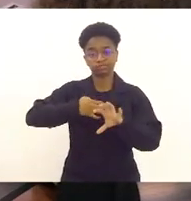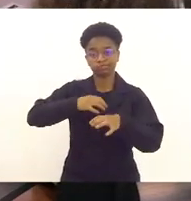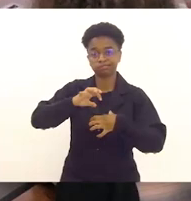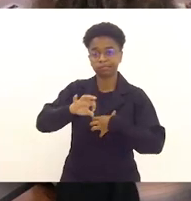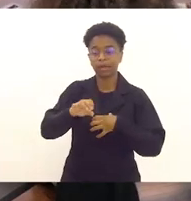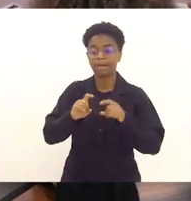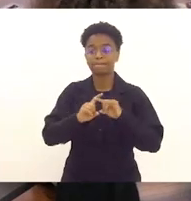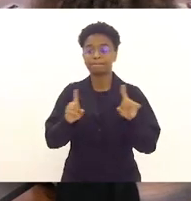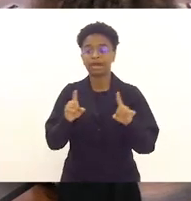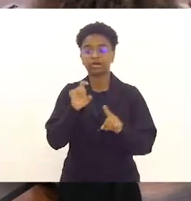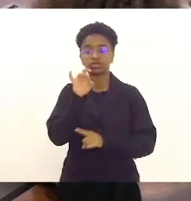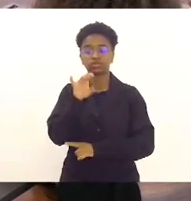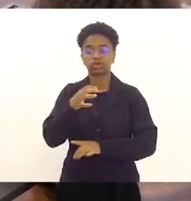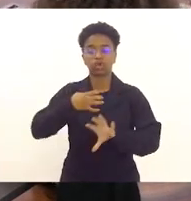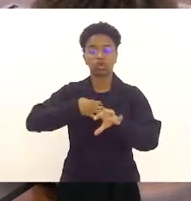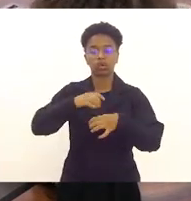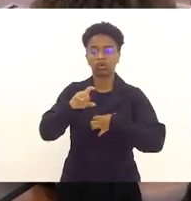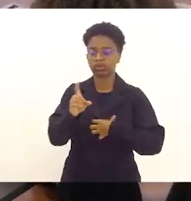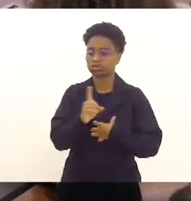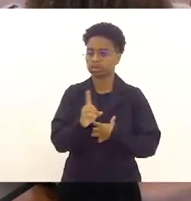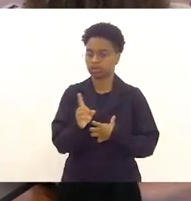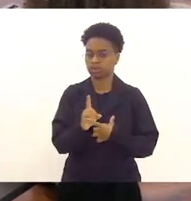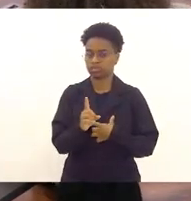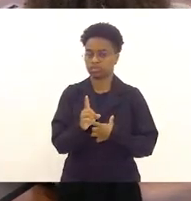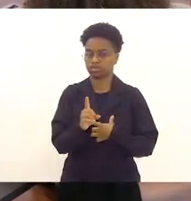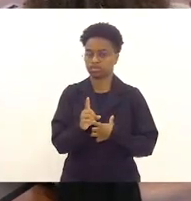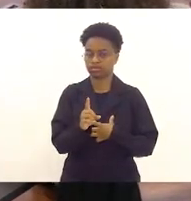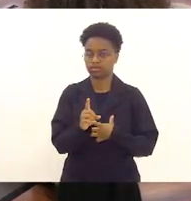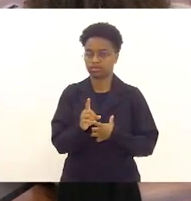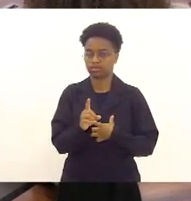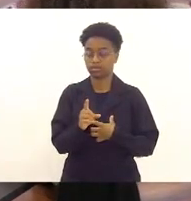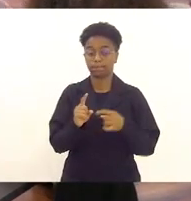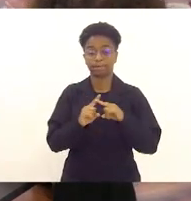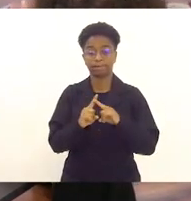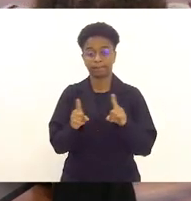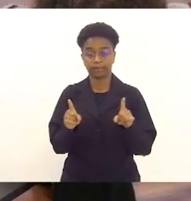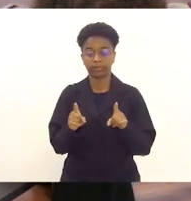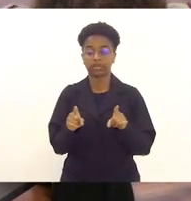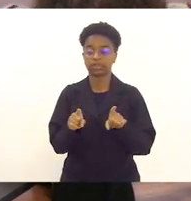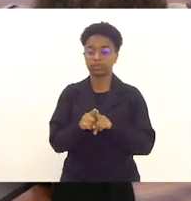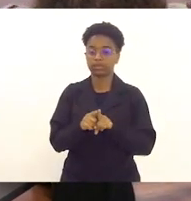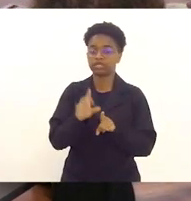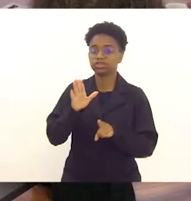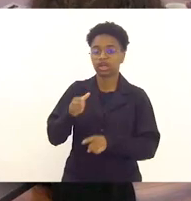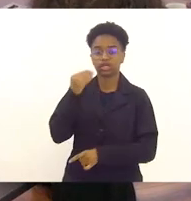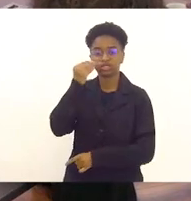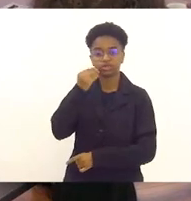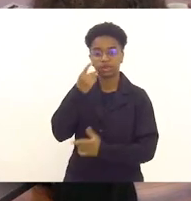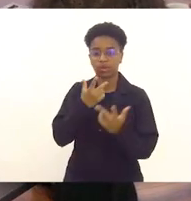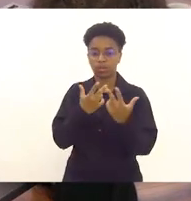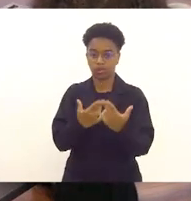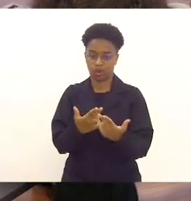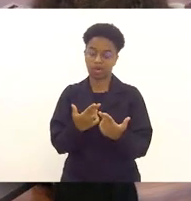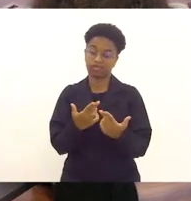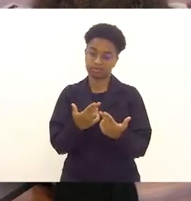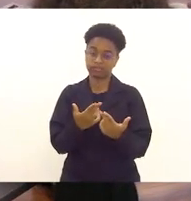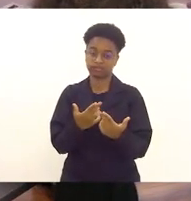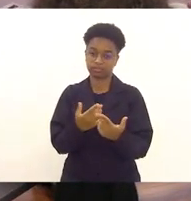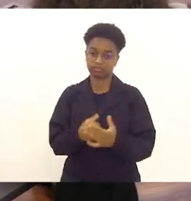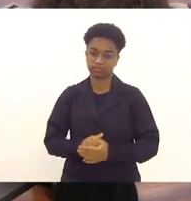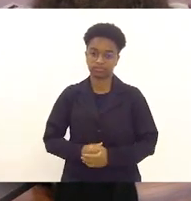não só se solidarizam com você mas como já passaram por essa situação né